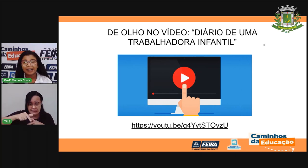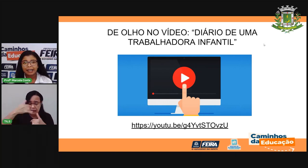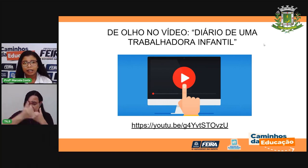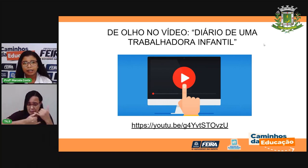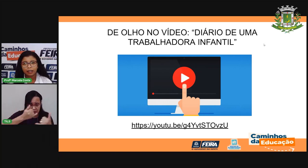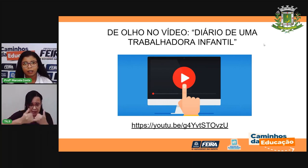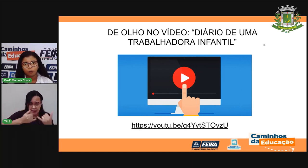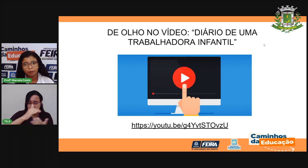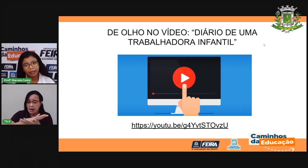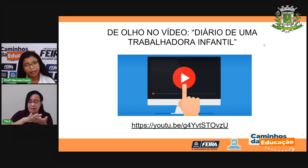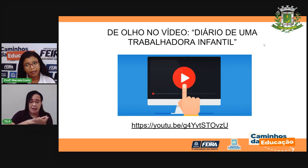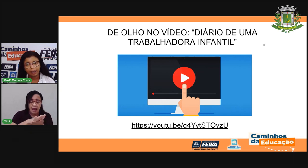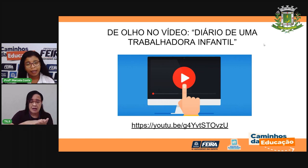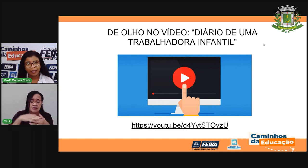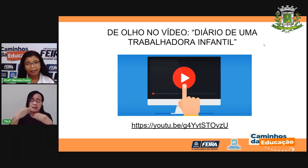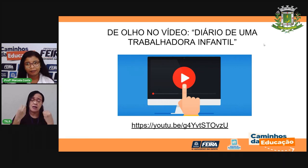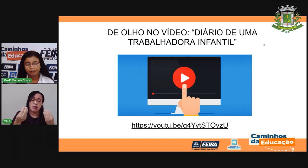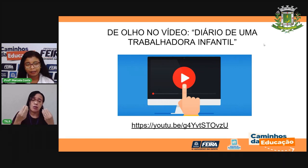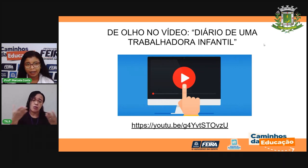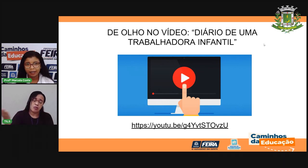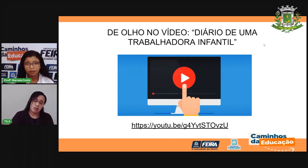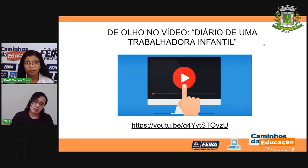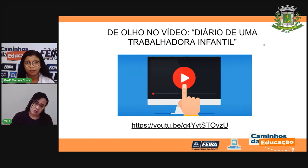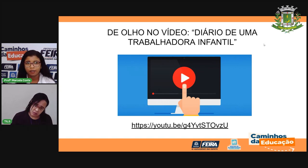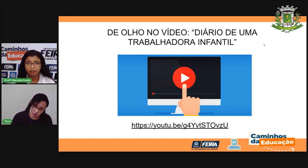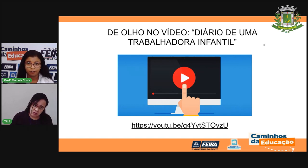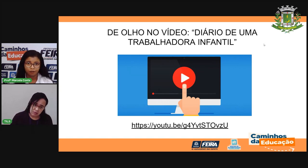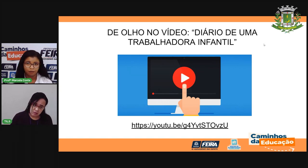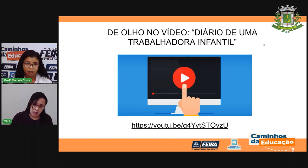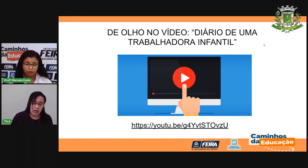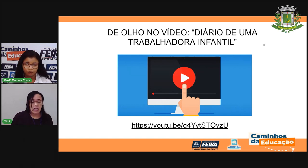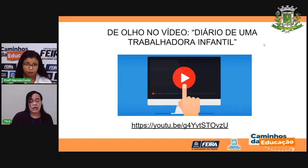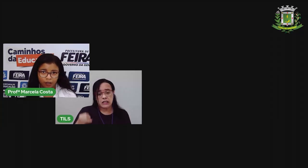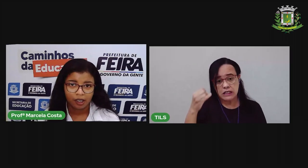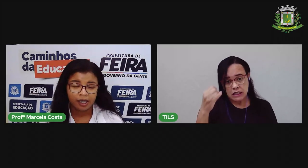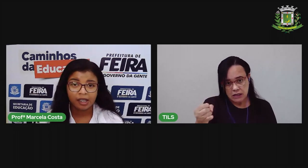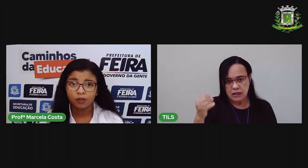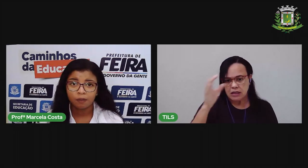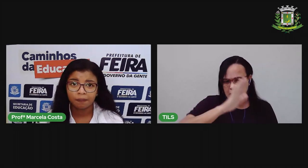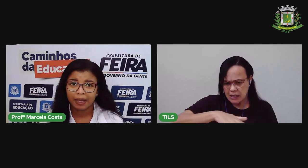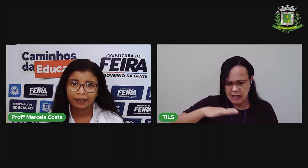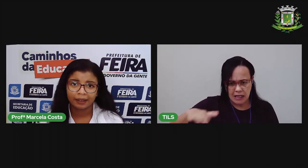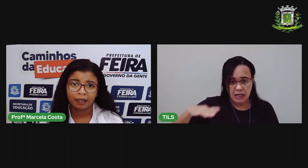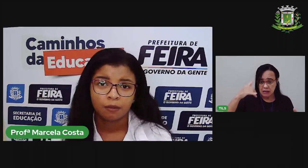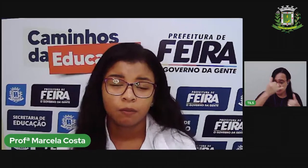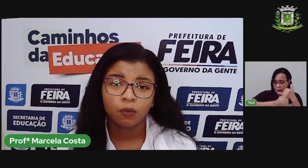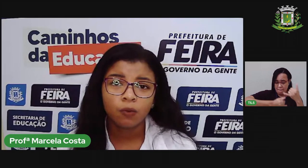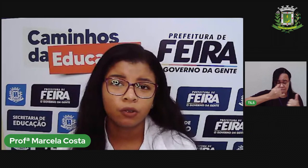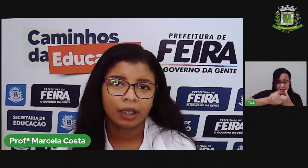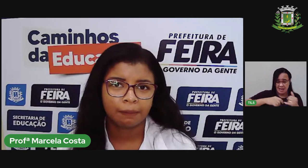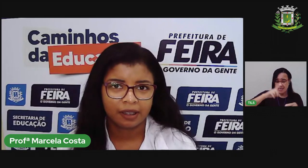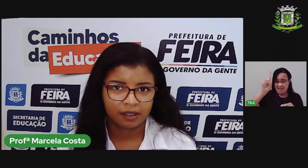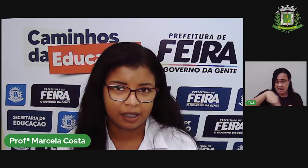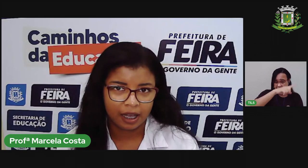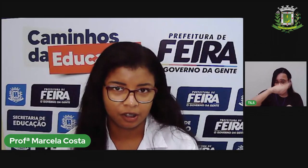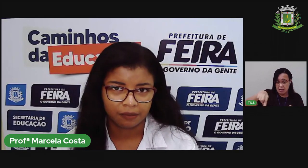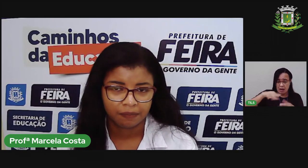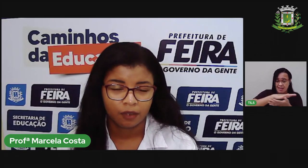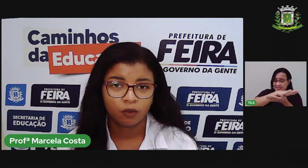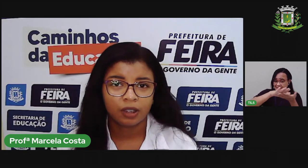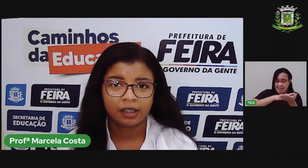Uma criança que não brinca, ela traz o seu desenvolvimento. E isso impacta muito na